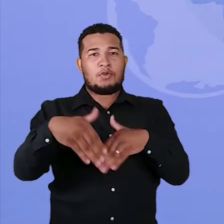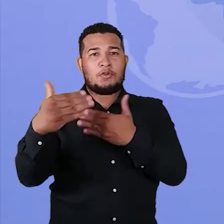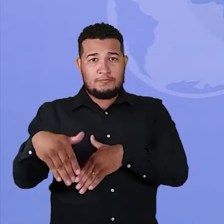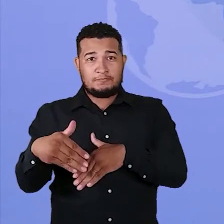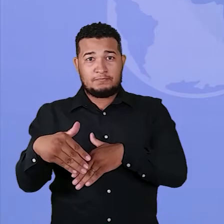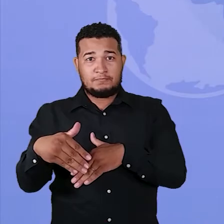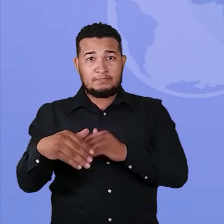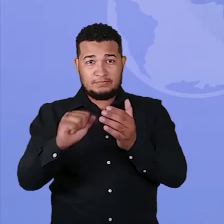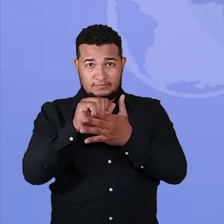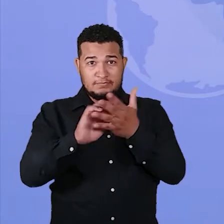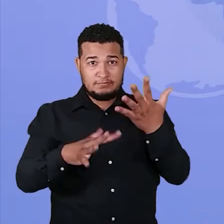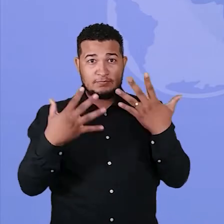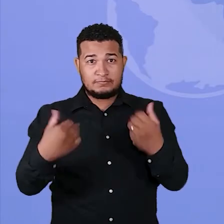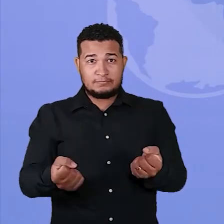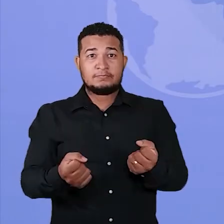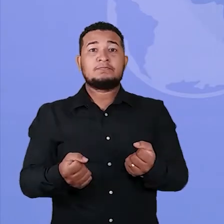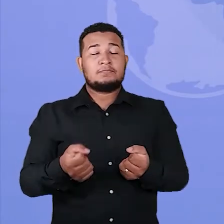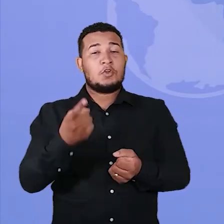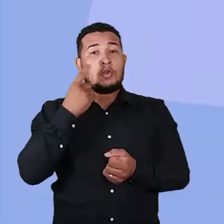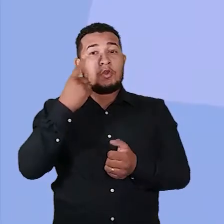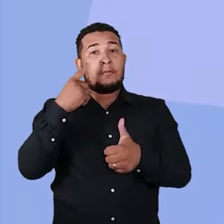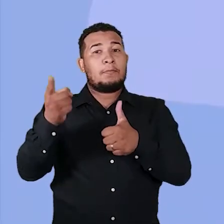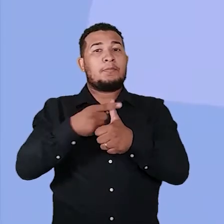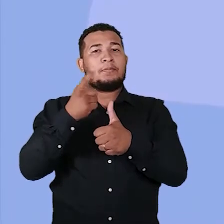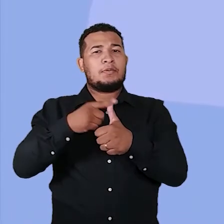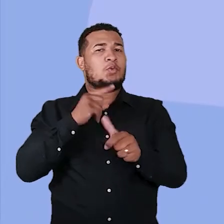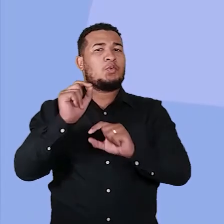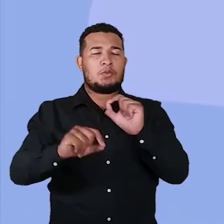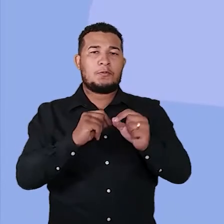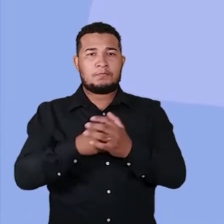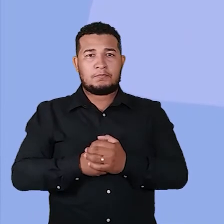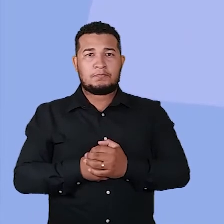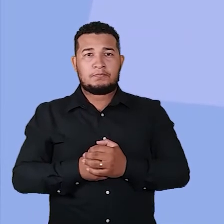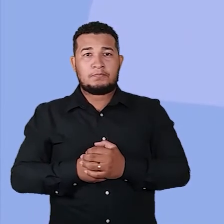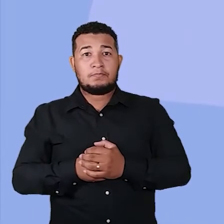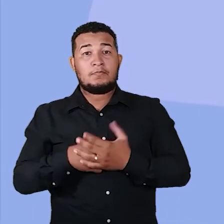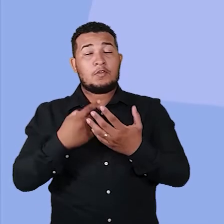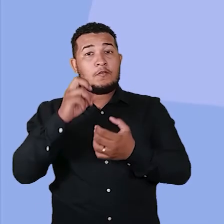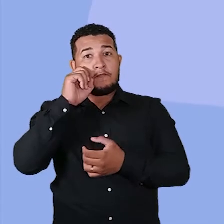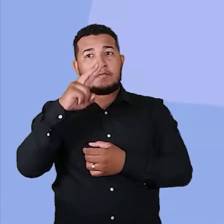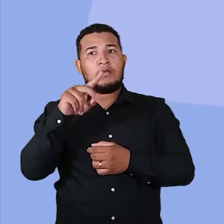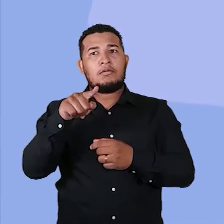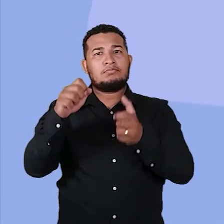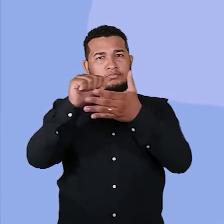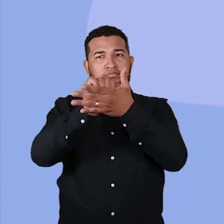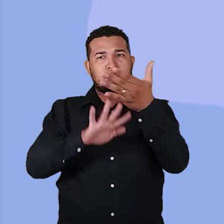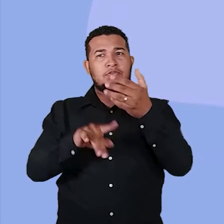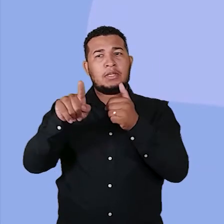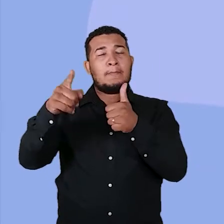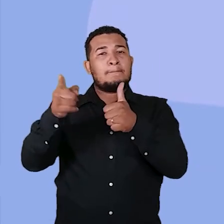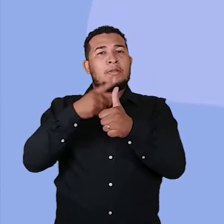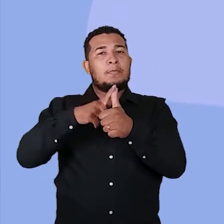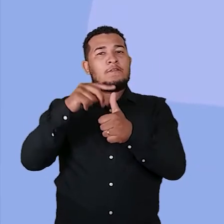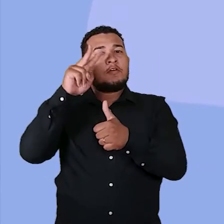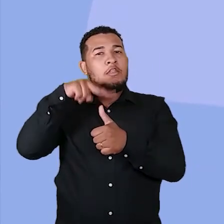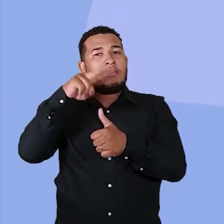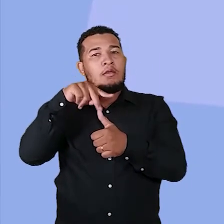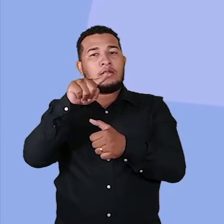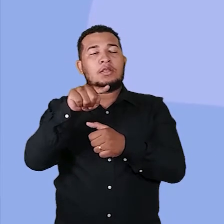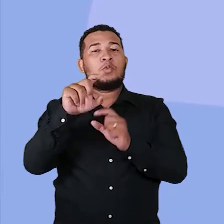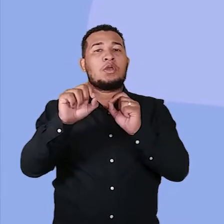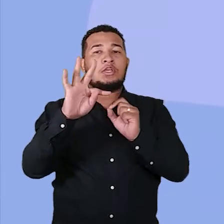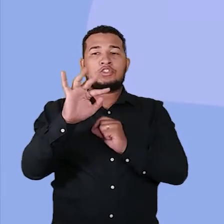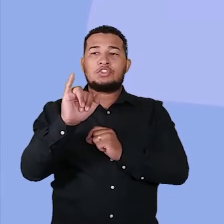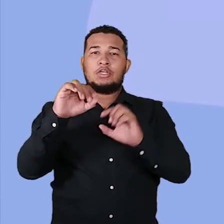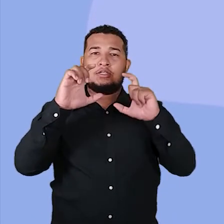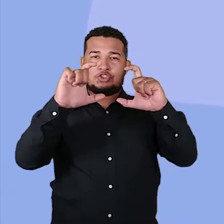provas. Vamos para as atividades então? Bora aí ver a primeira atividade. Então, analisando essa atividade aí, primeiro vamos dar uma lida